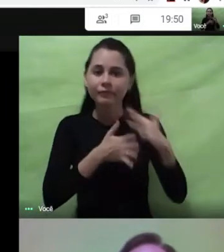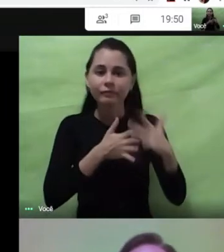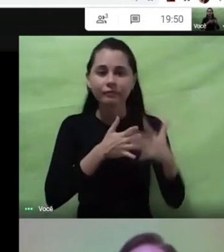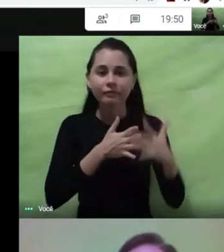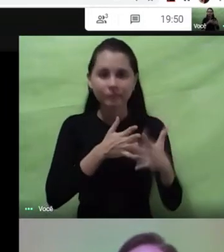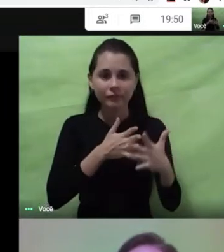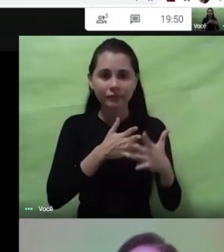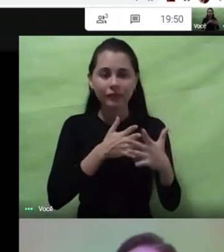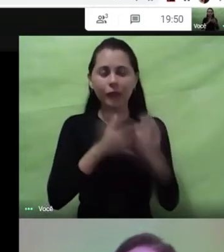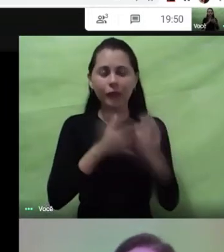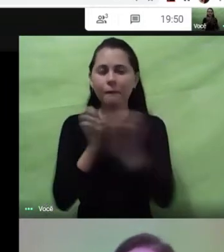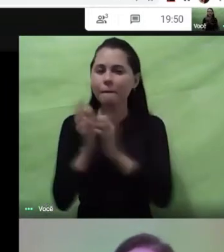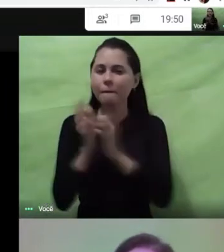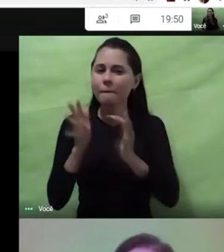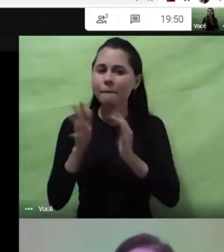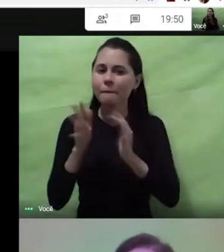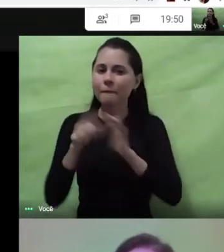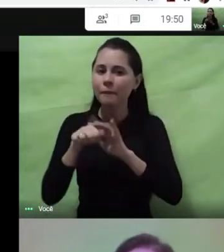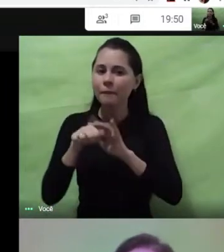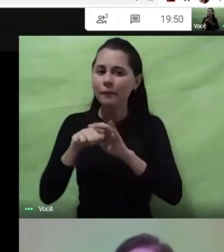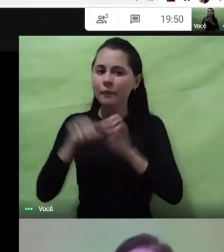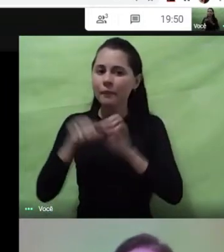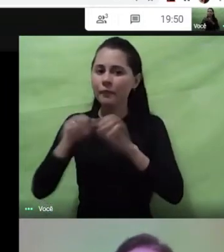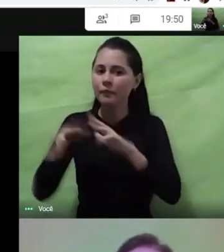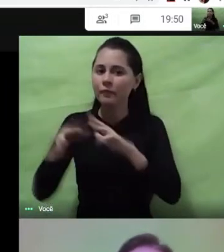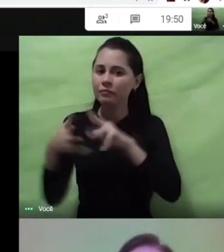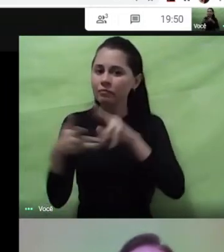em tempos de pandemia?